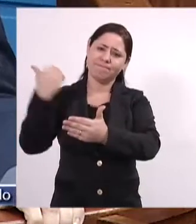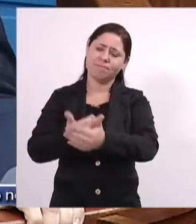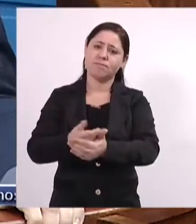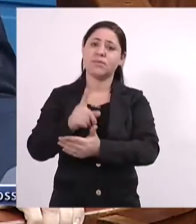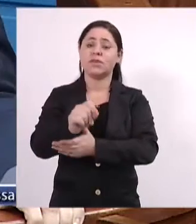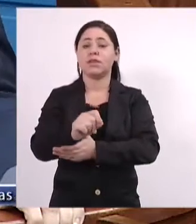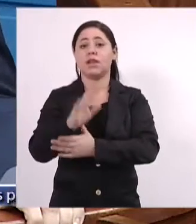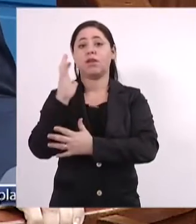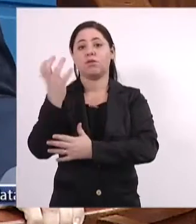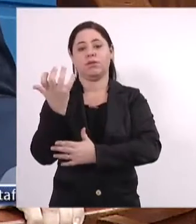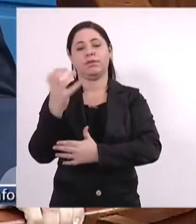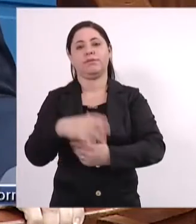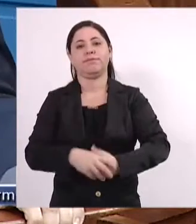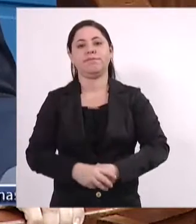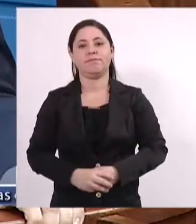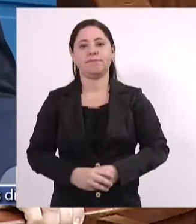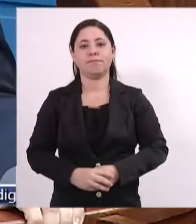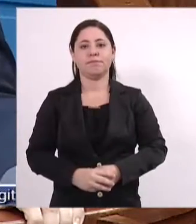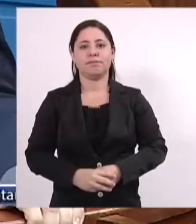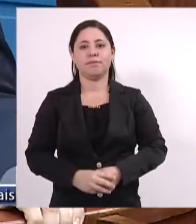para que isso ocorresse.